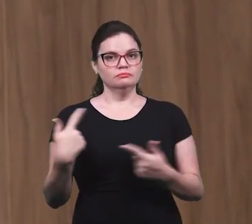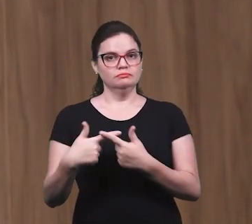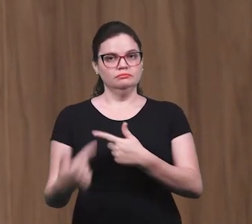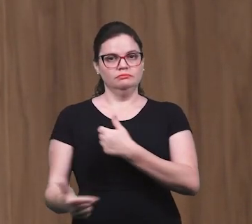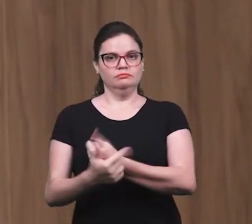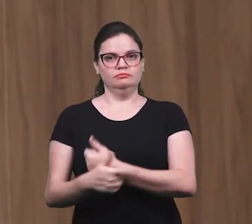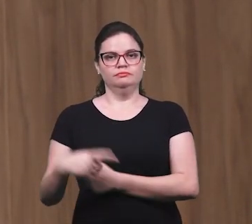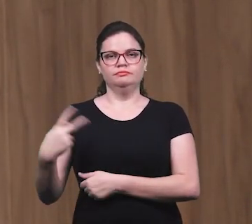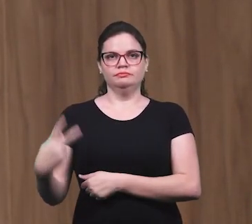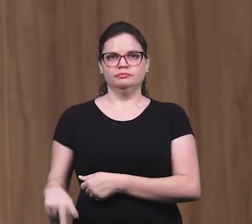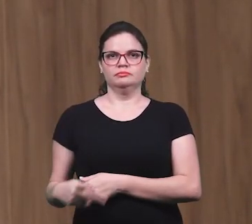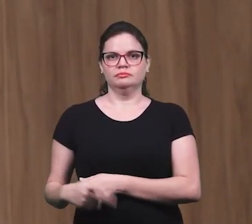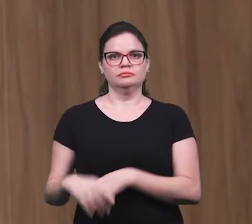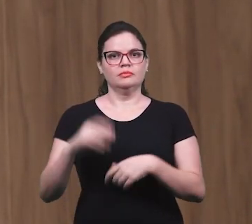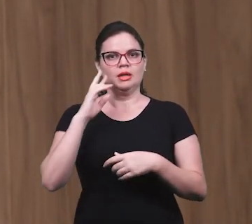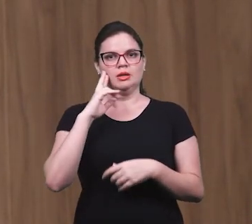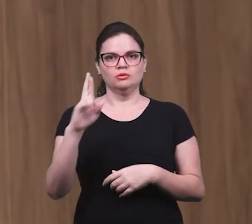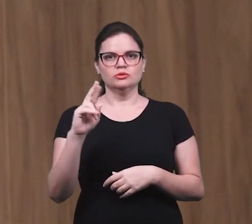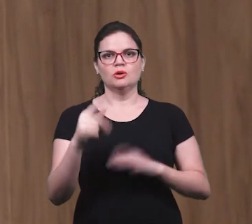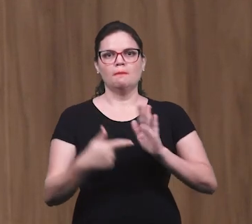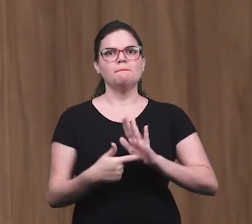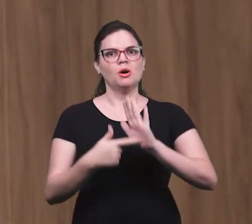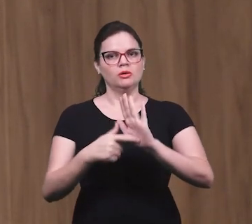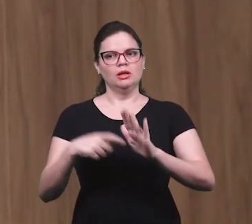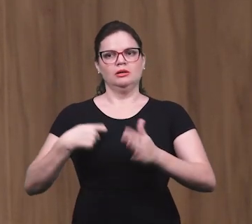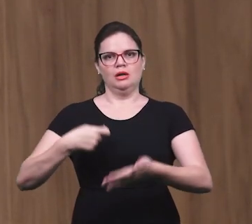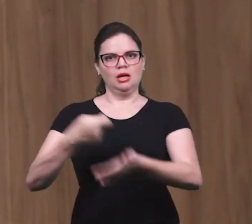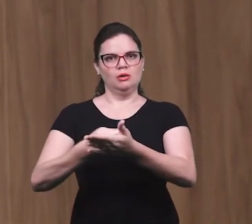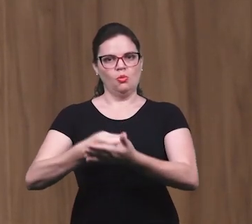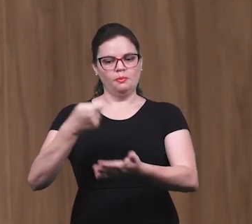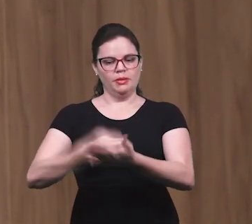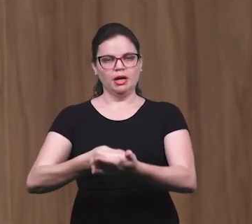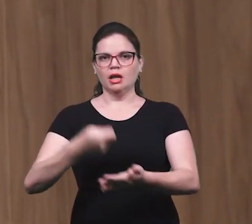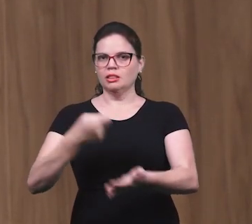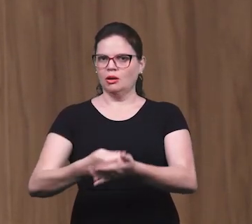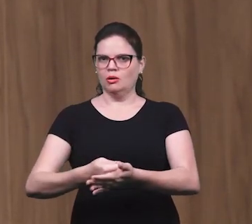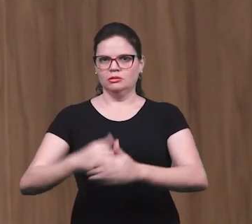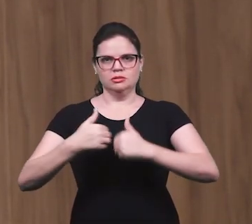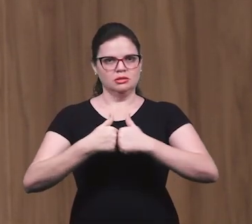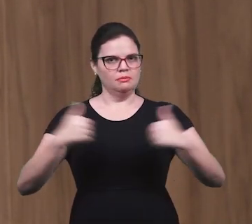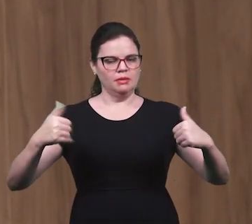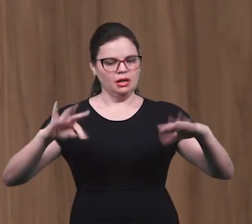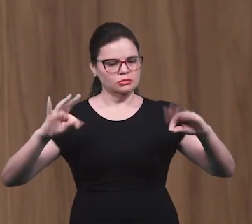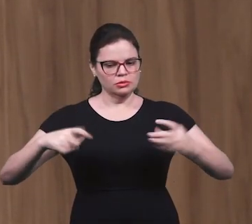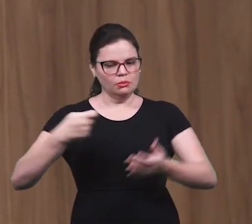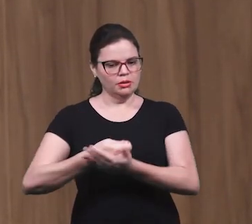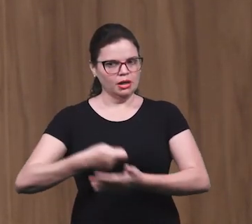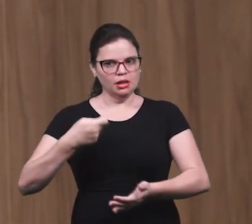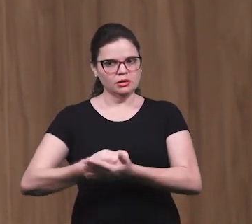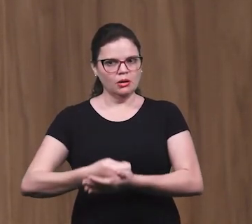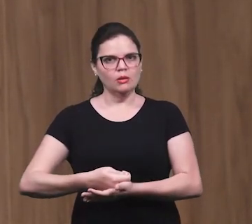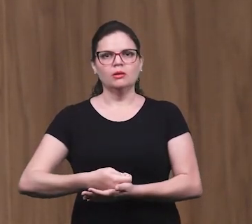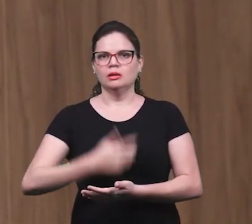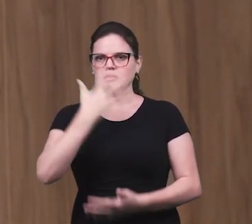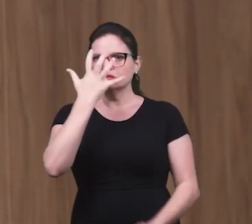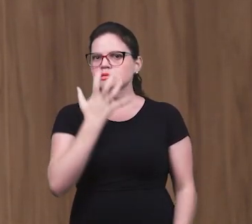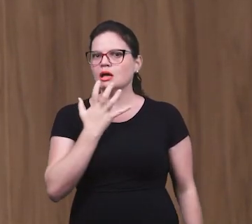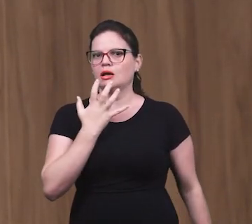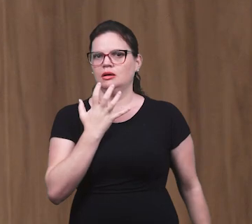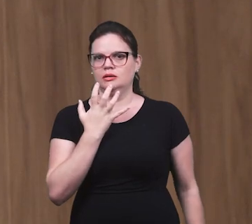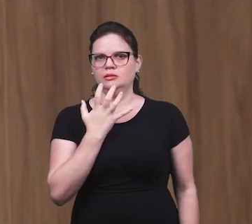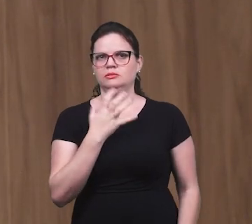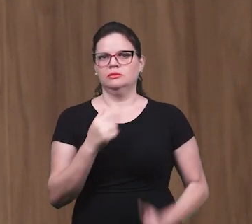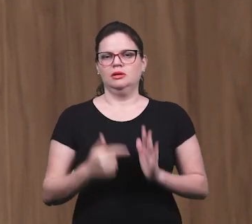e o Senhor, então, ele eleva esse grau de separação. Então, ele coloca aqui